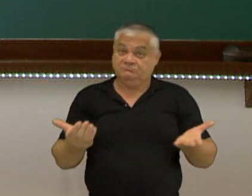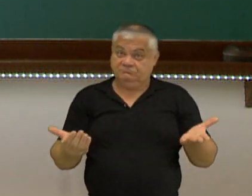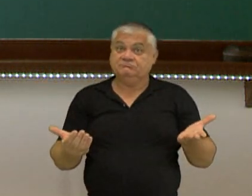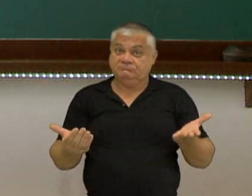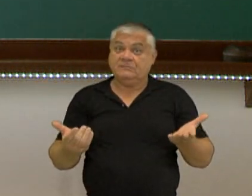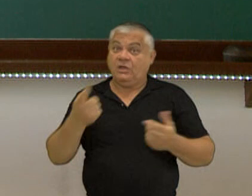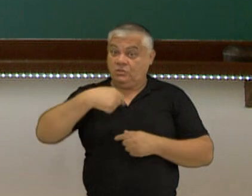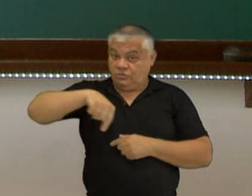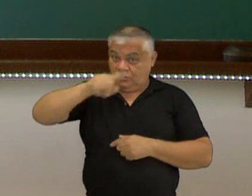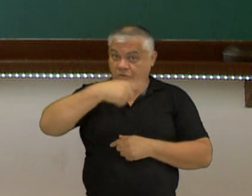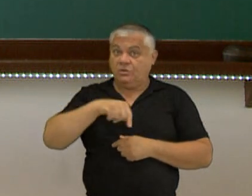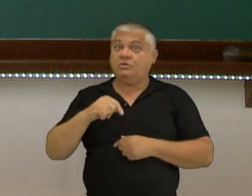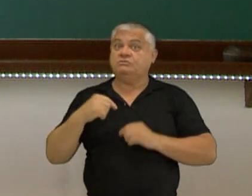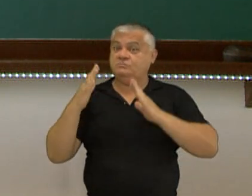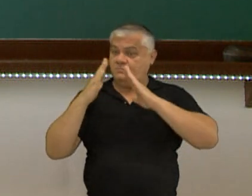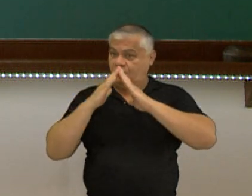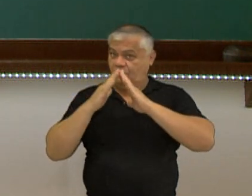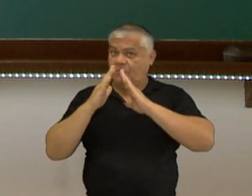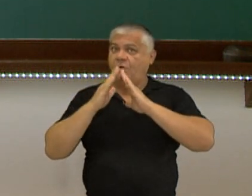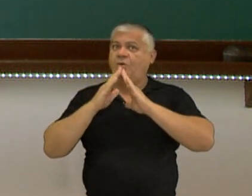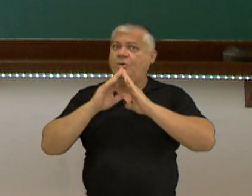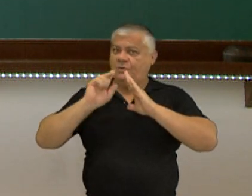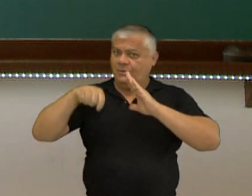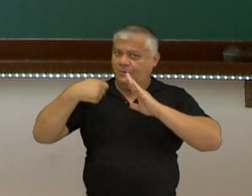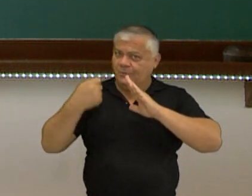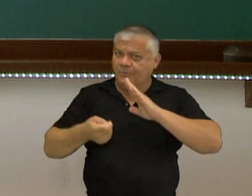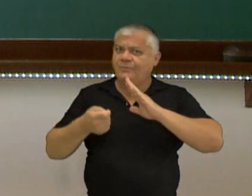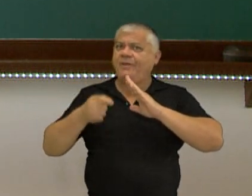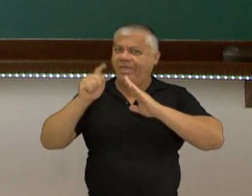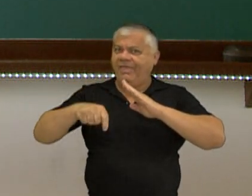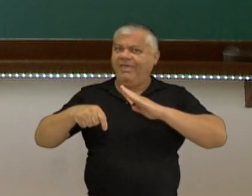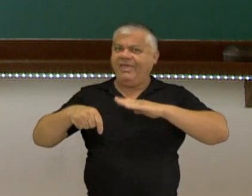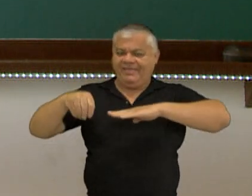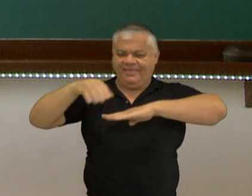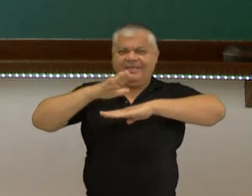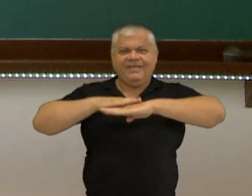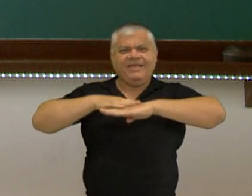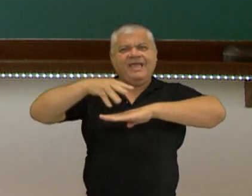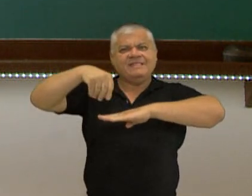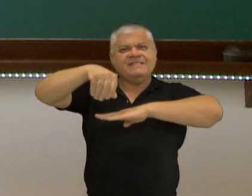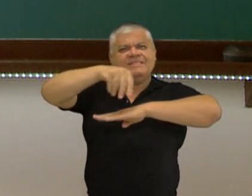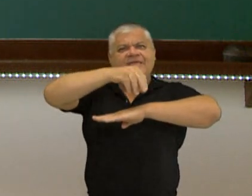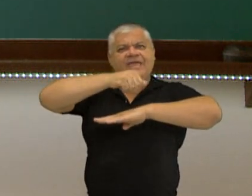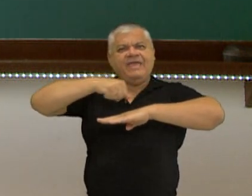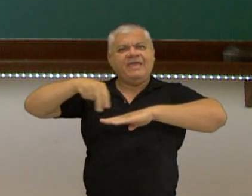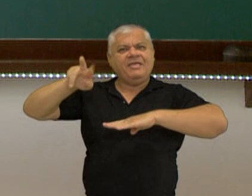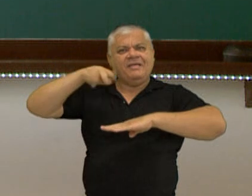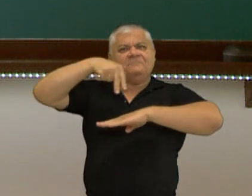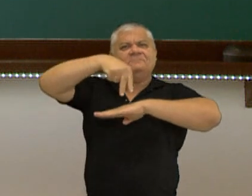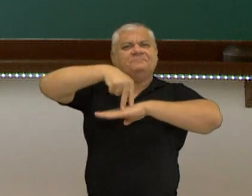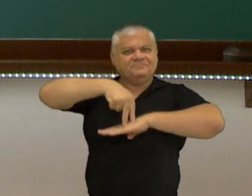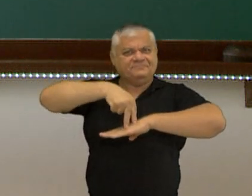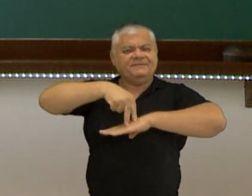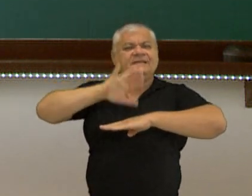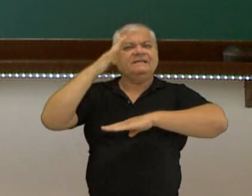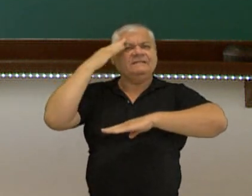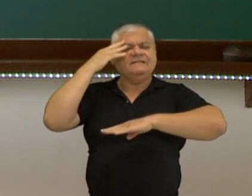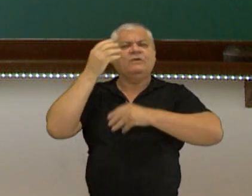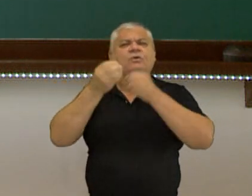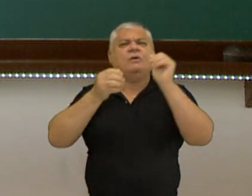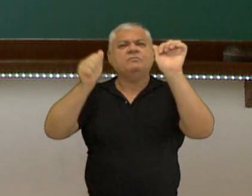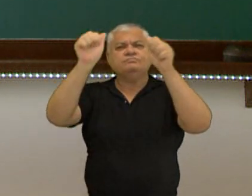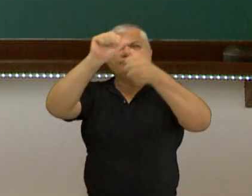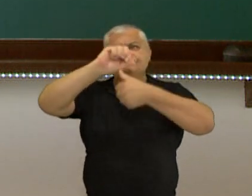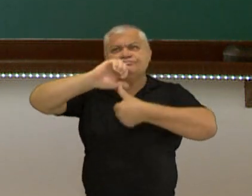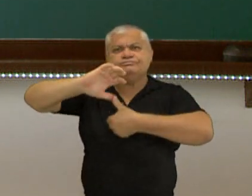nós moramos, nós vivemos nessas porções. Então, é muito importante entender desde a divisão e